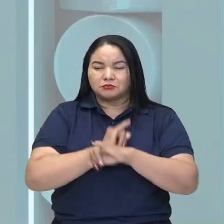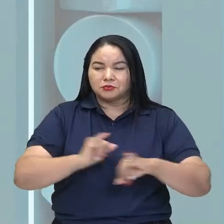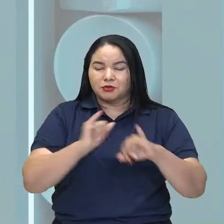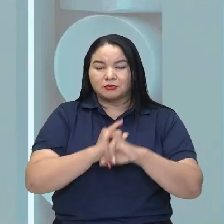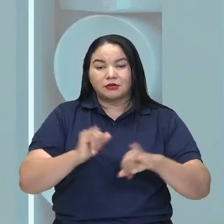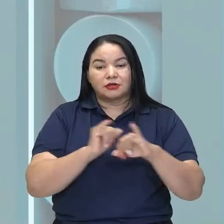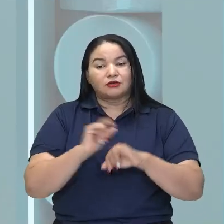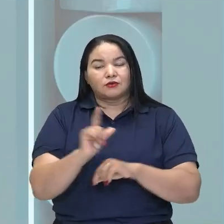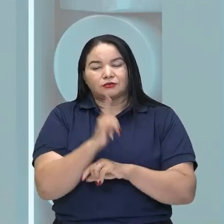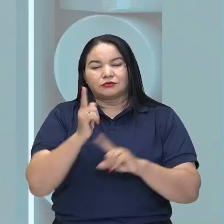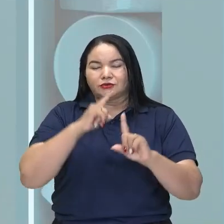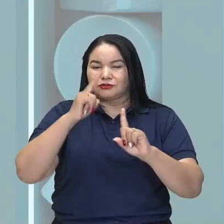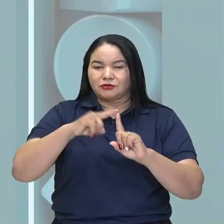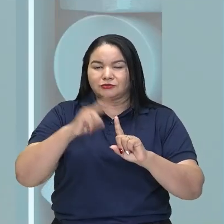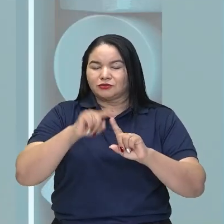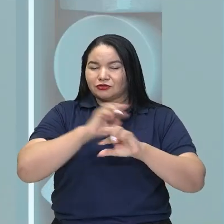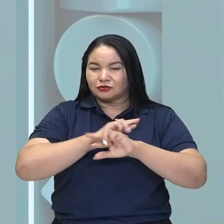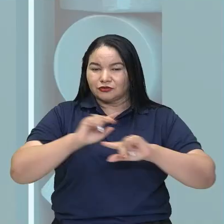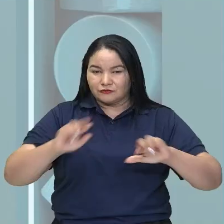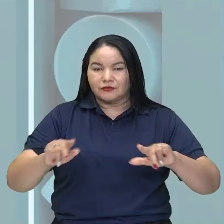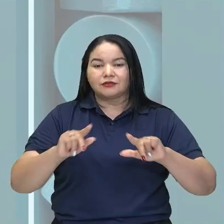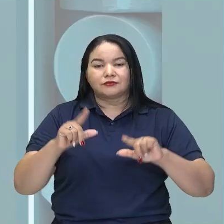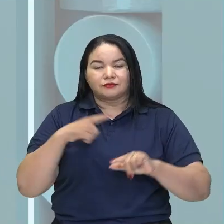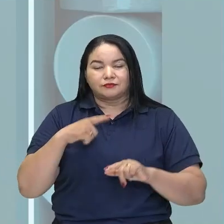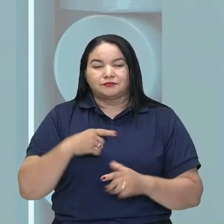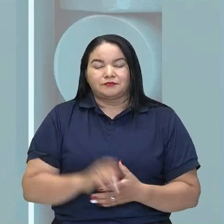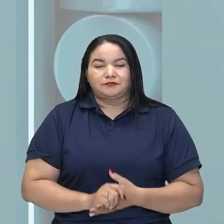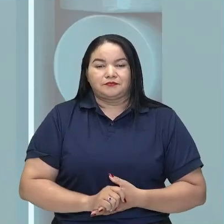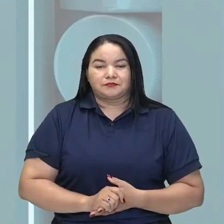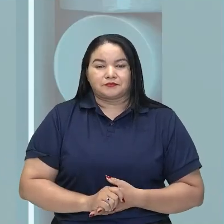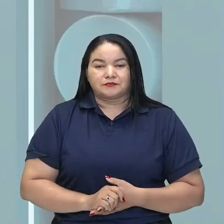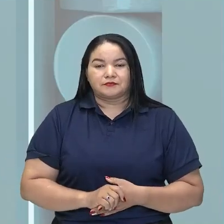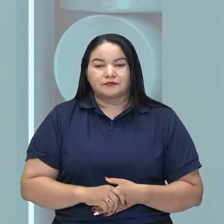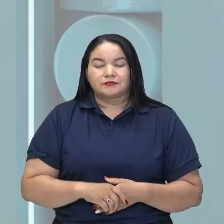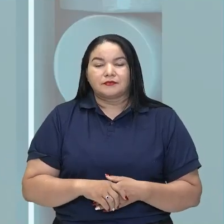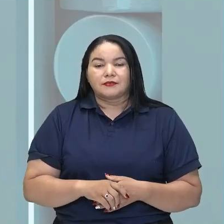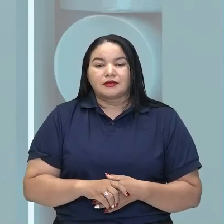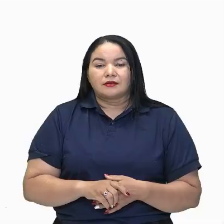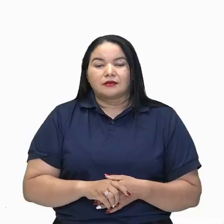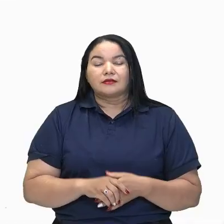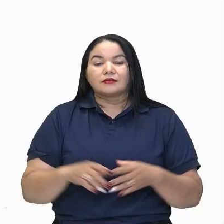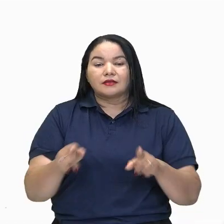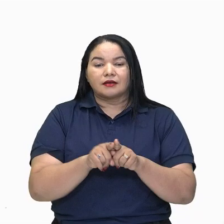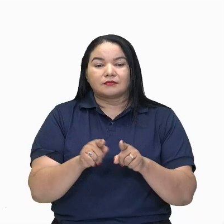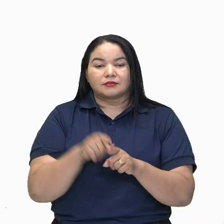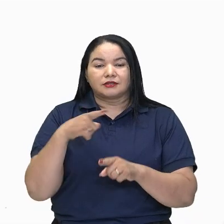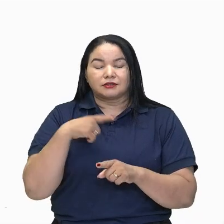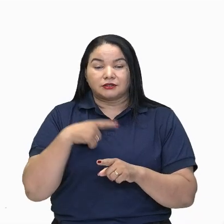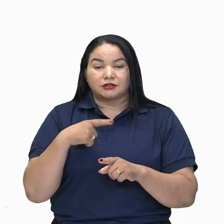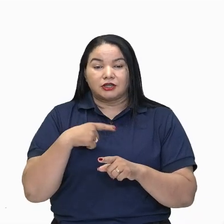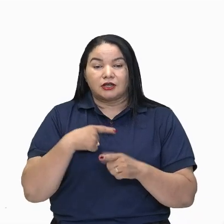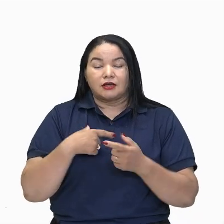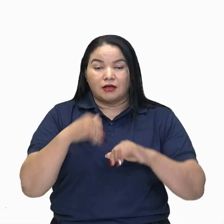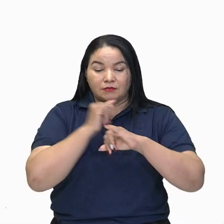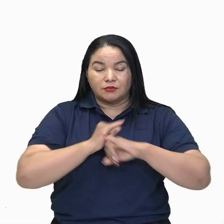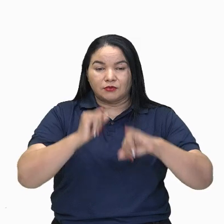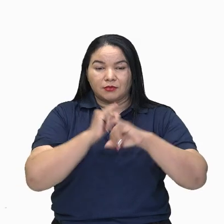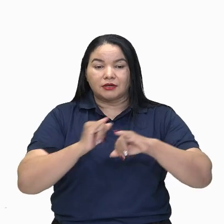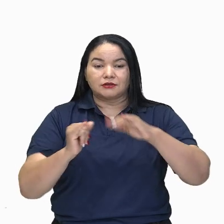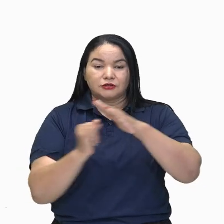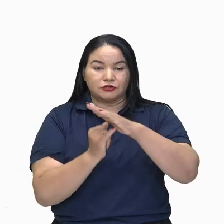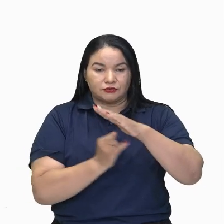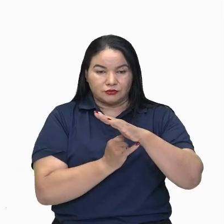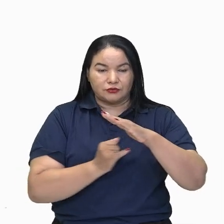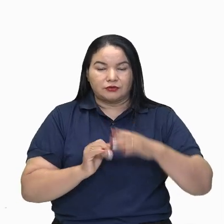outros tipos de propagandas sociais. E temos também a propaganda institucional,